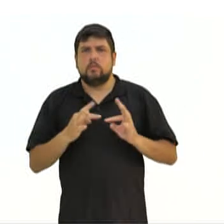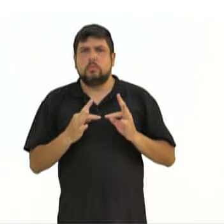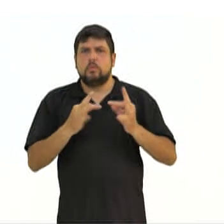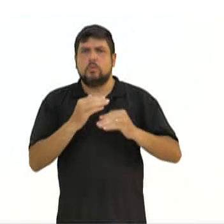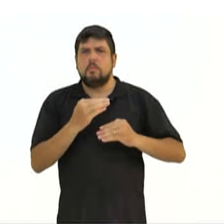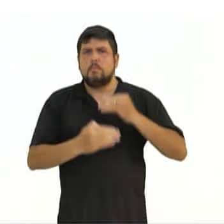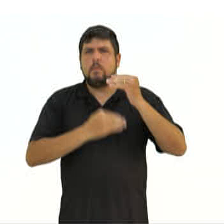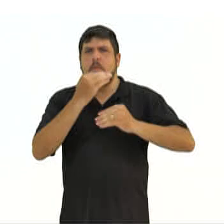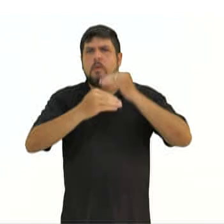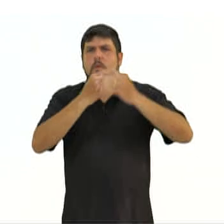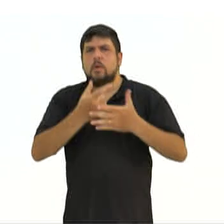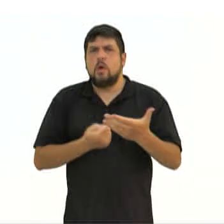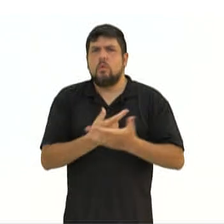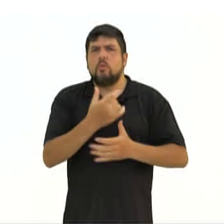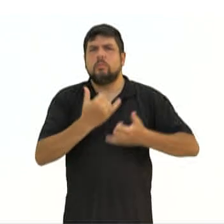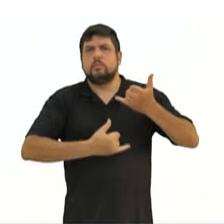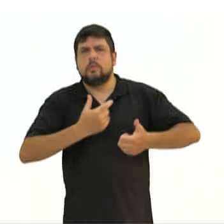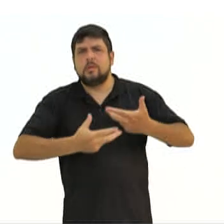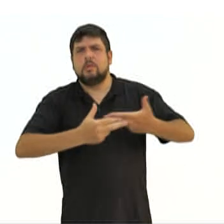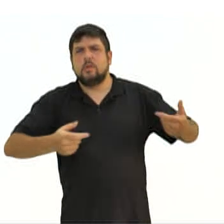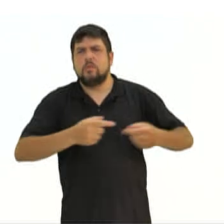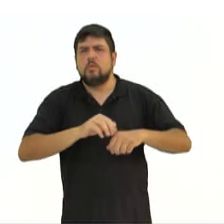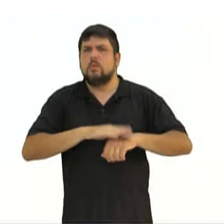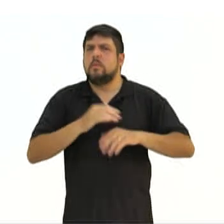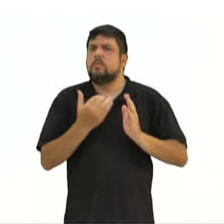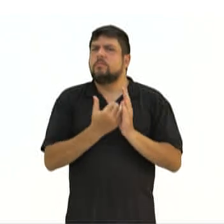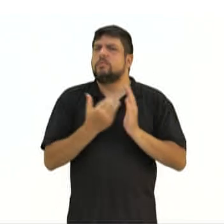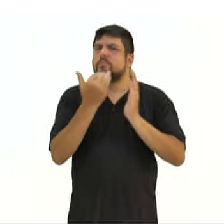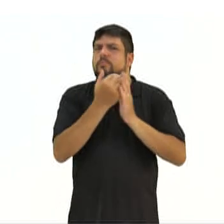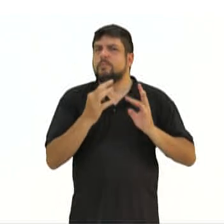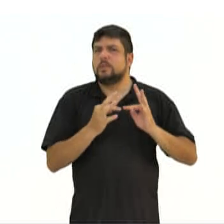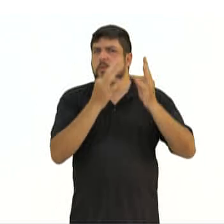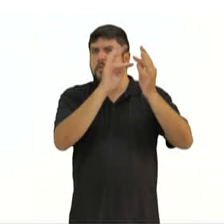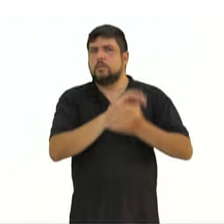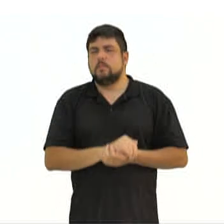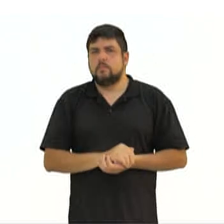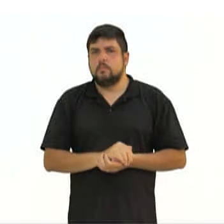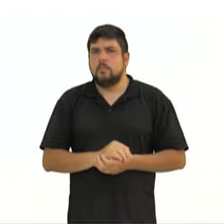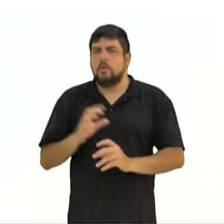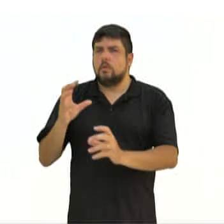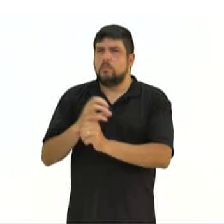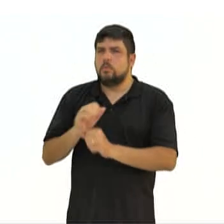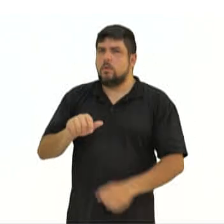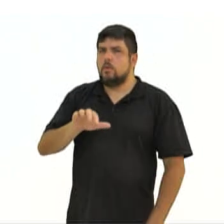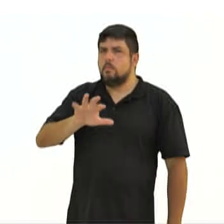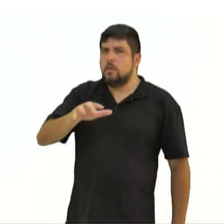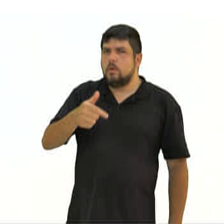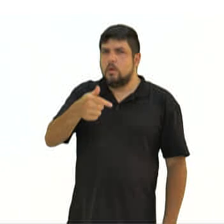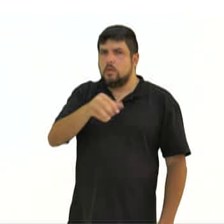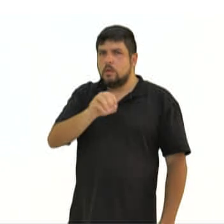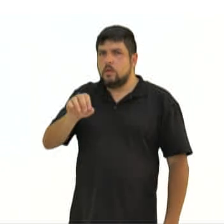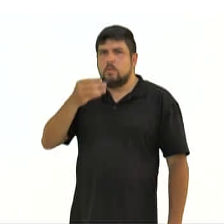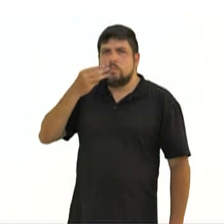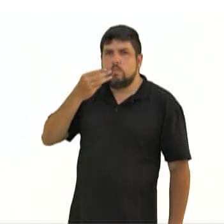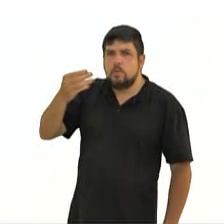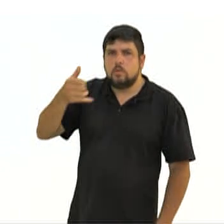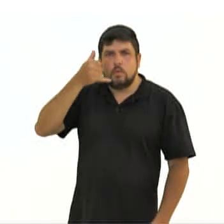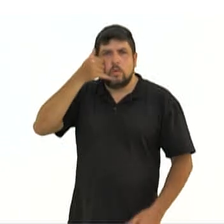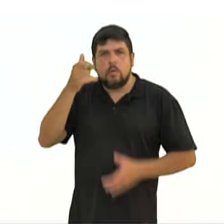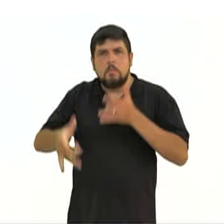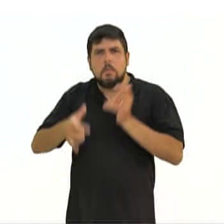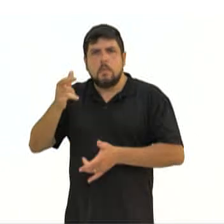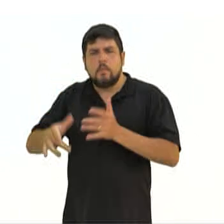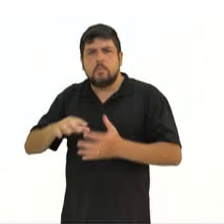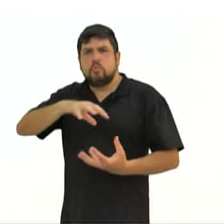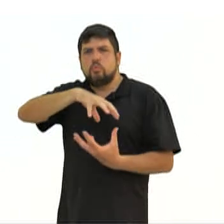computador, compra mais brinquedos e aparelhos eletrônicos. Calcula-se que 700 milhões de aparelhos celulares já foram jogados fora em todo o mundo.